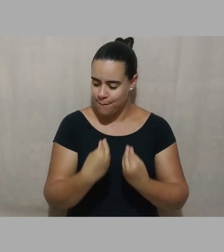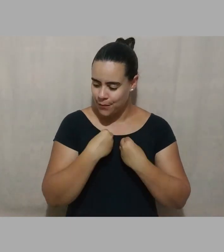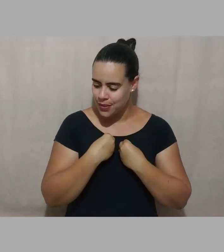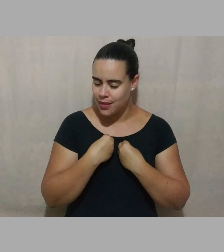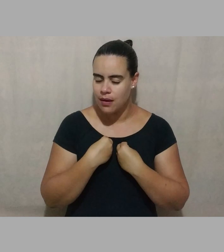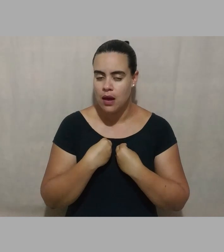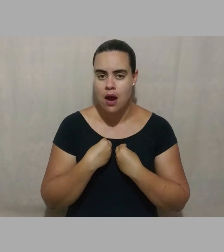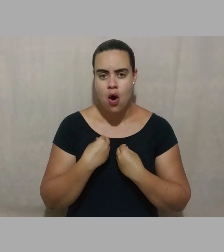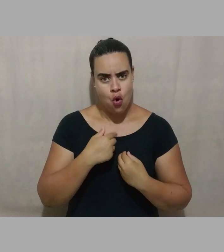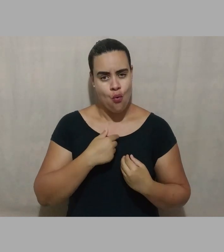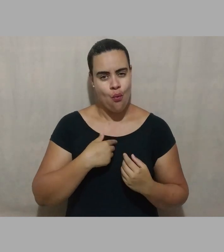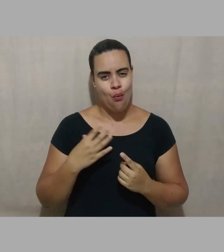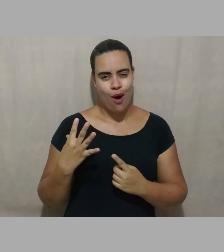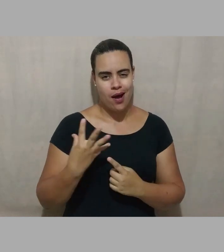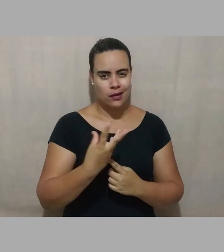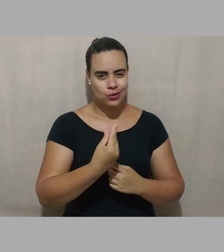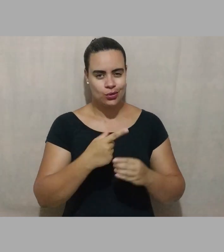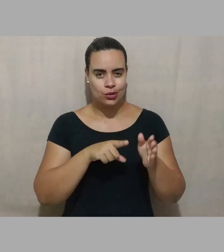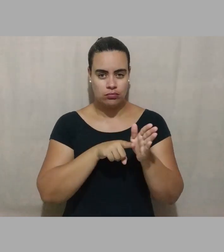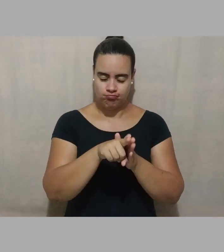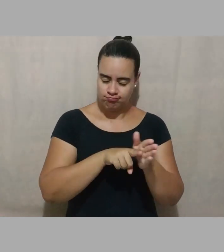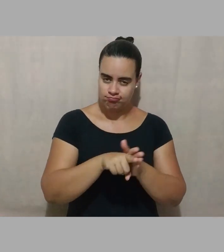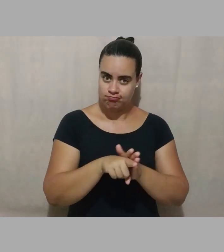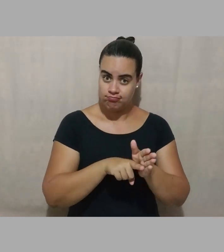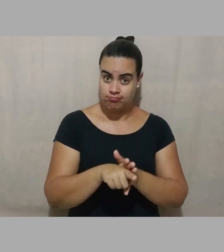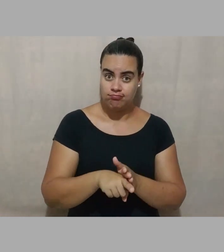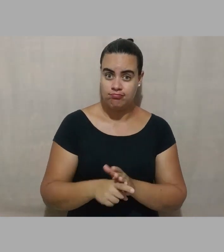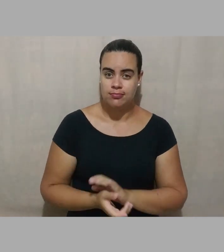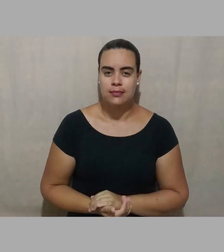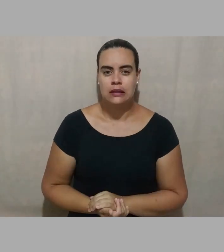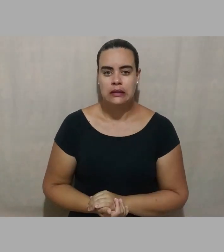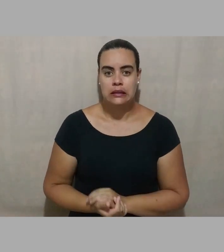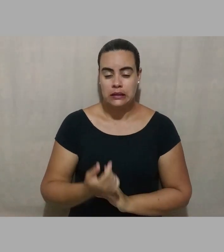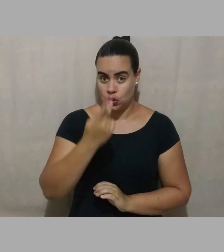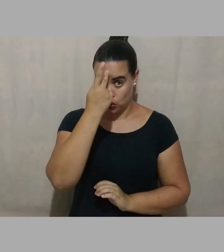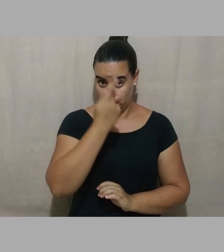enquanto artista, pesquisadora